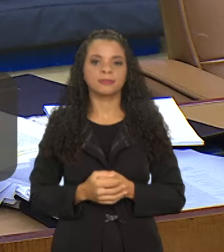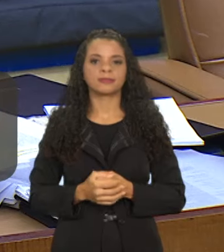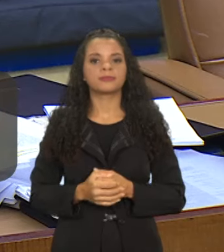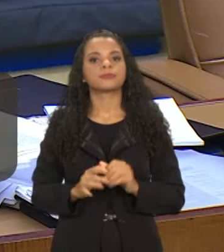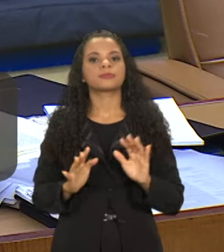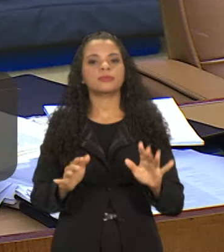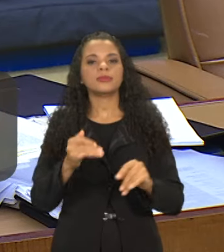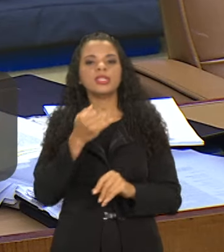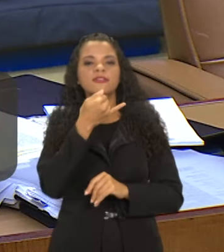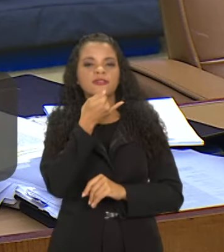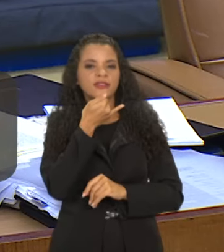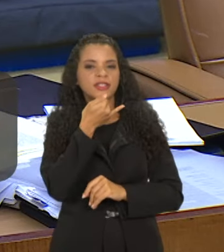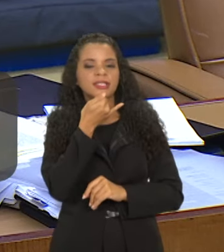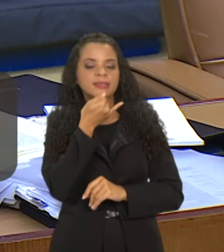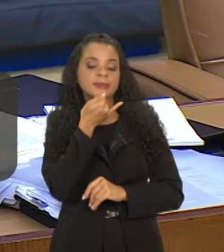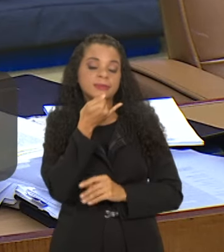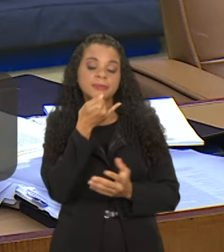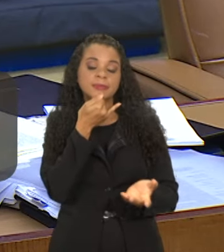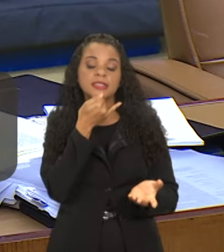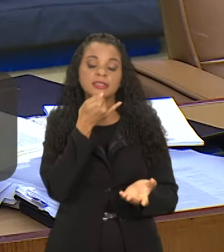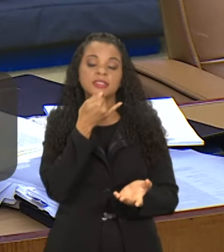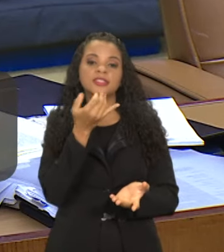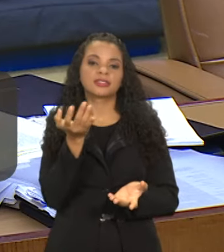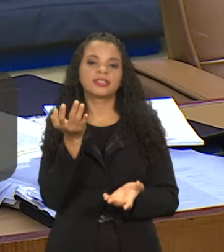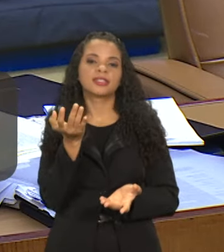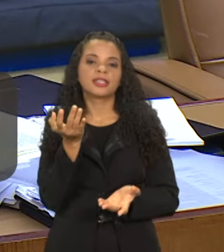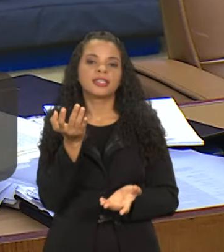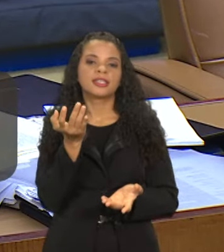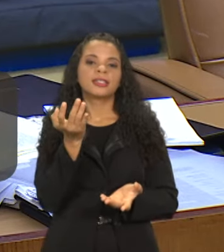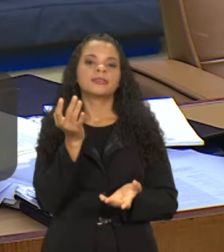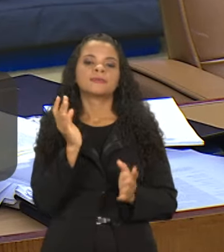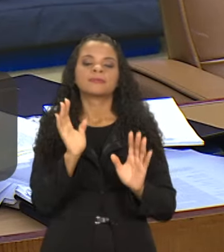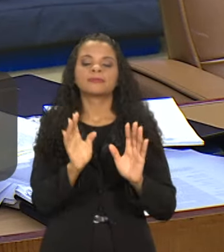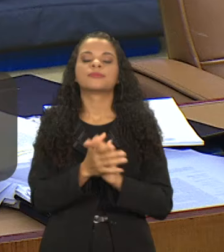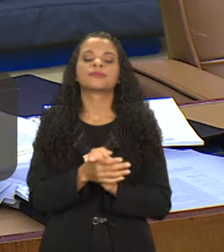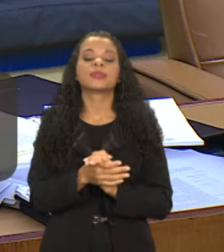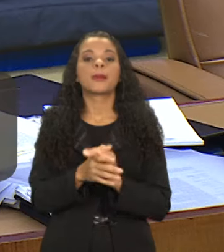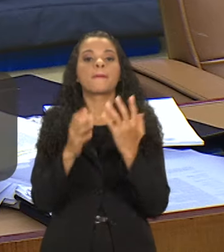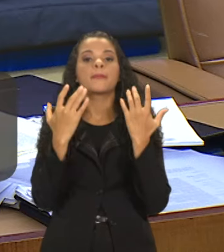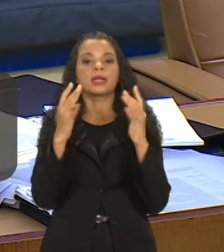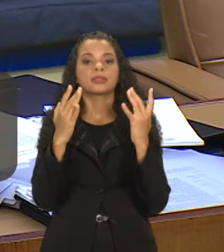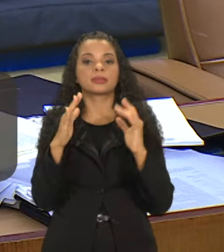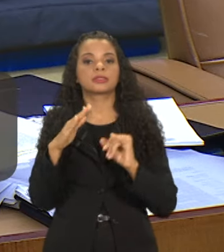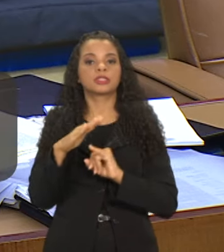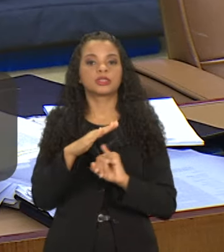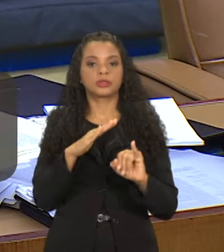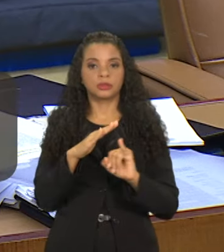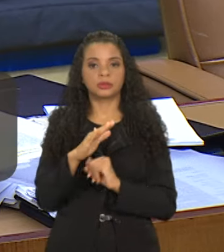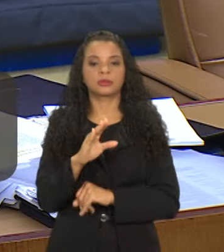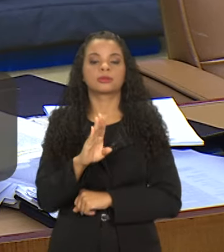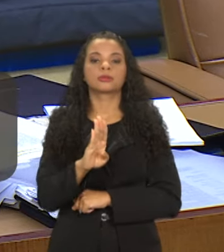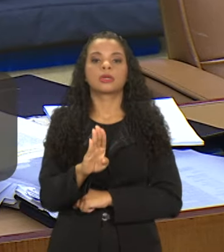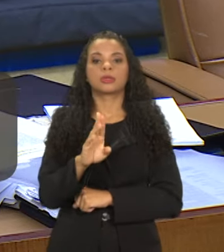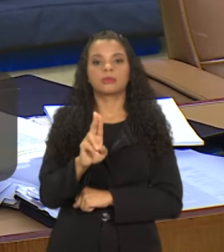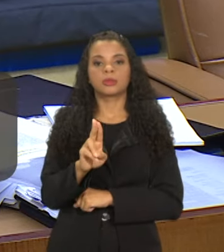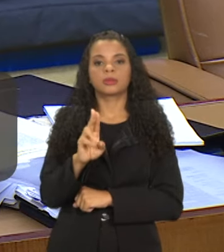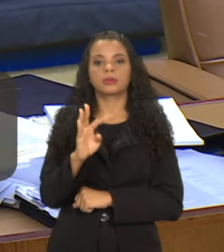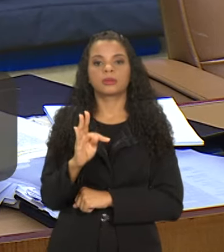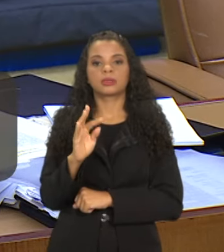memória curta, parabenizar o Instituto Butantan. O Instituto Butantan avançou